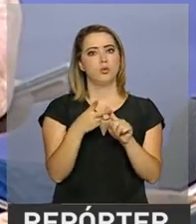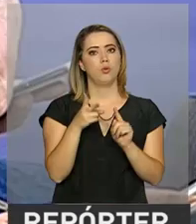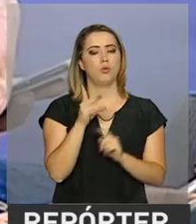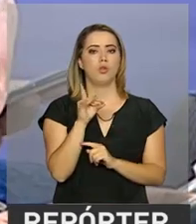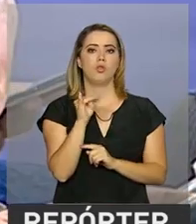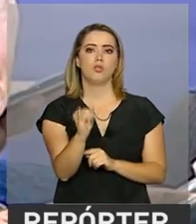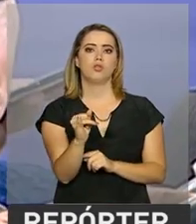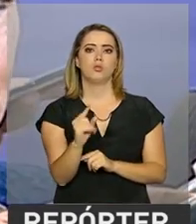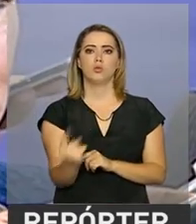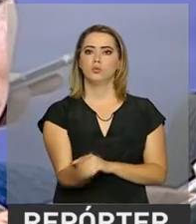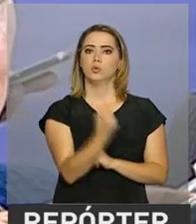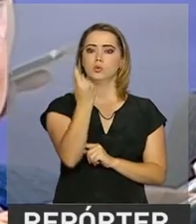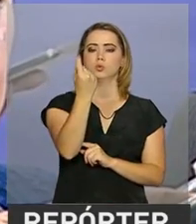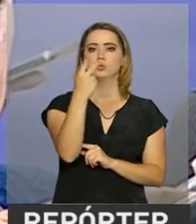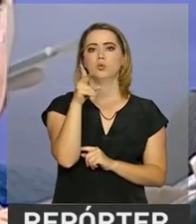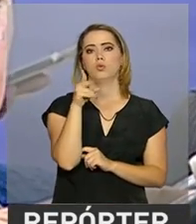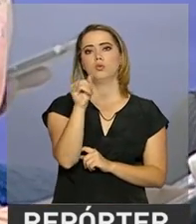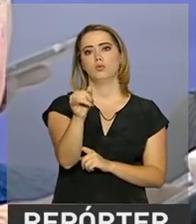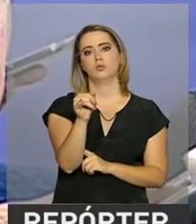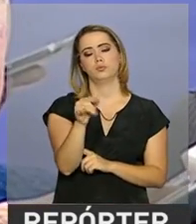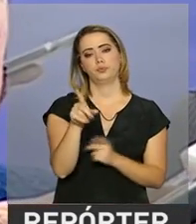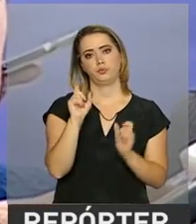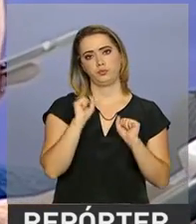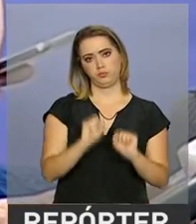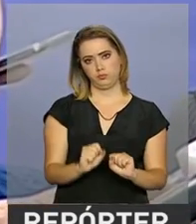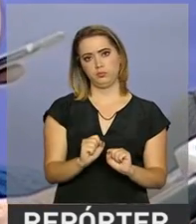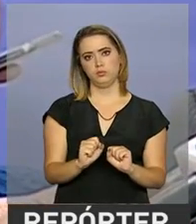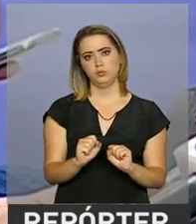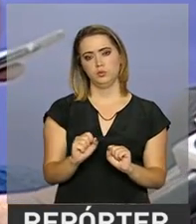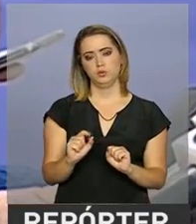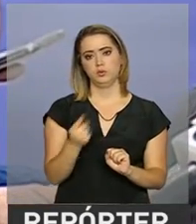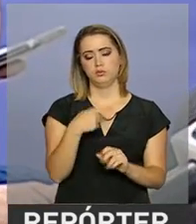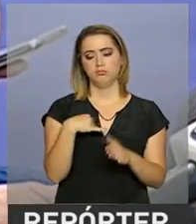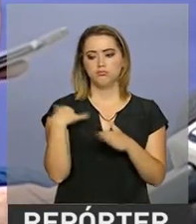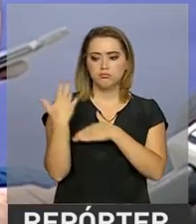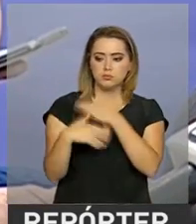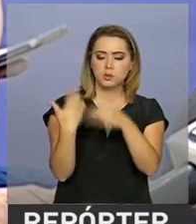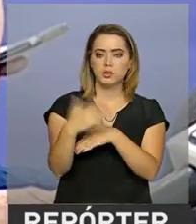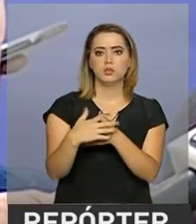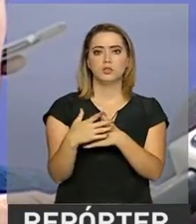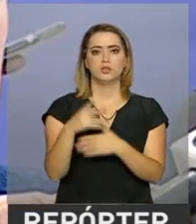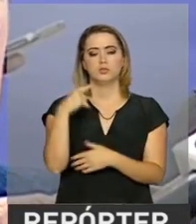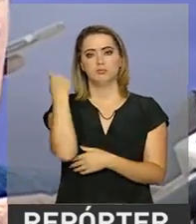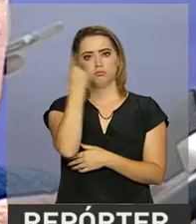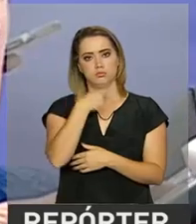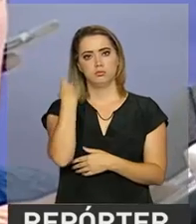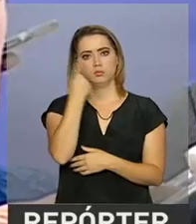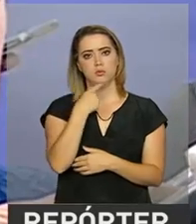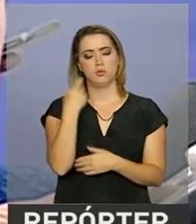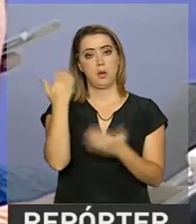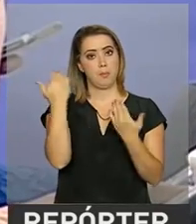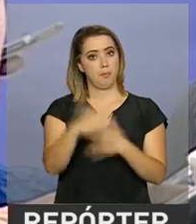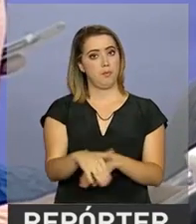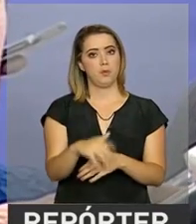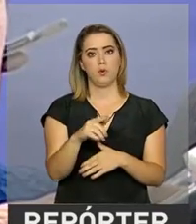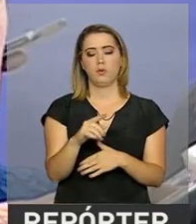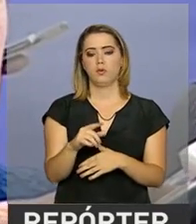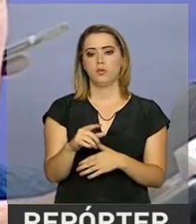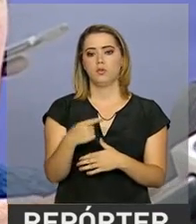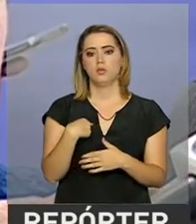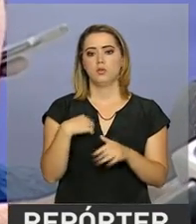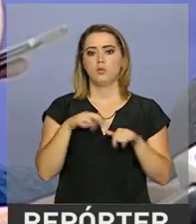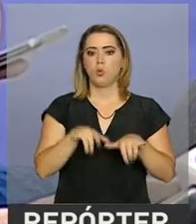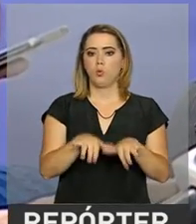ou num Único dia a hipótese de nós evoluirmos no tempo na aplicação da prova usando